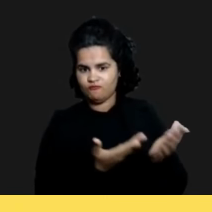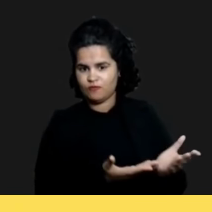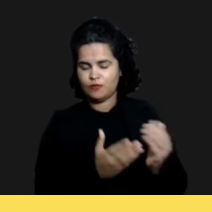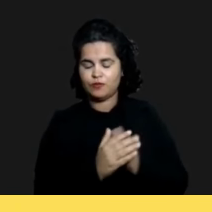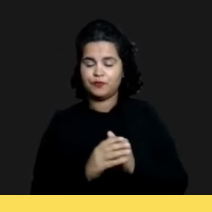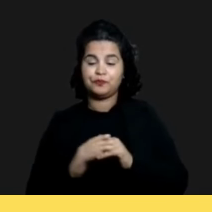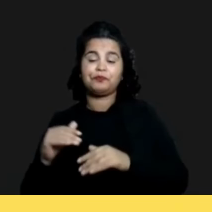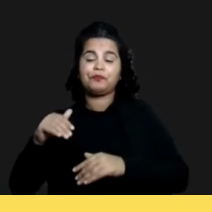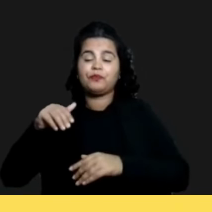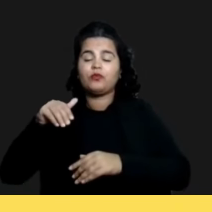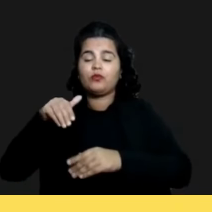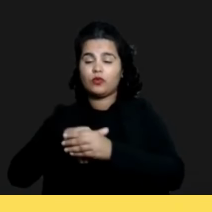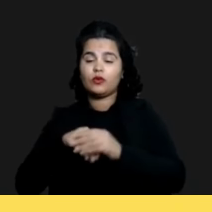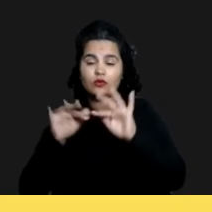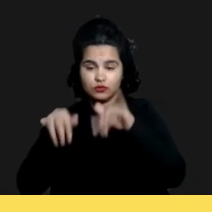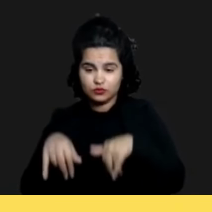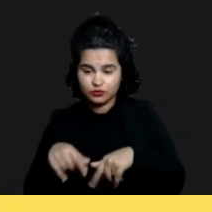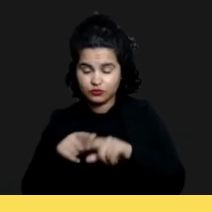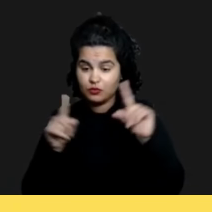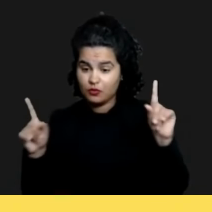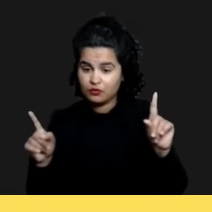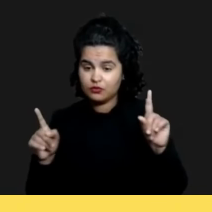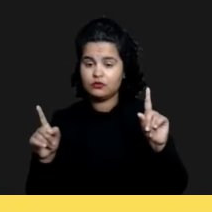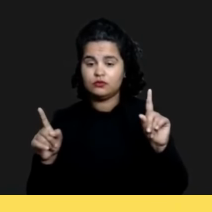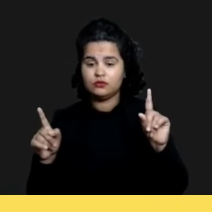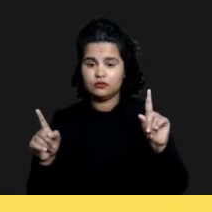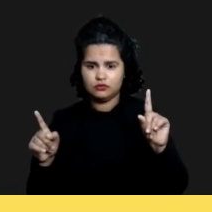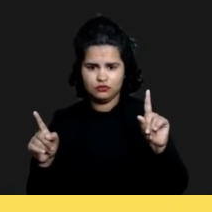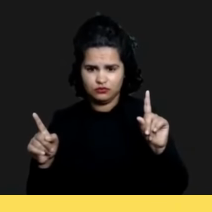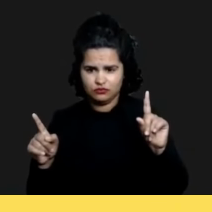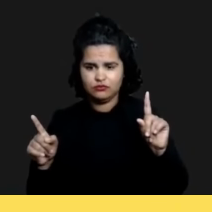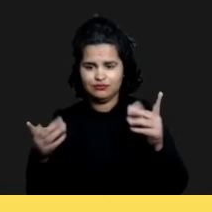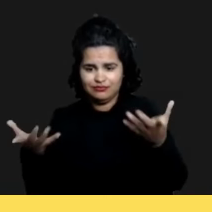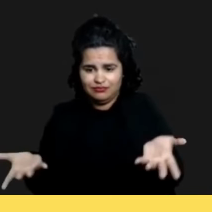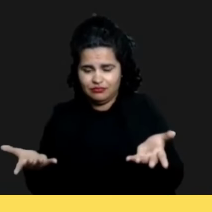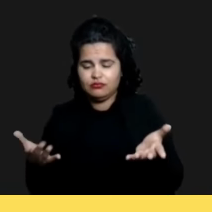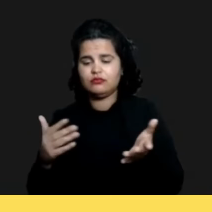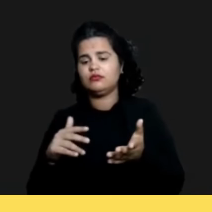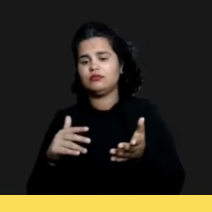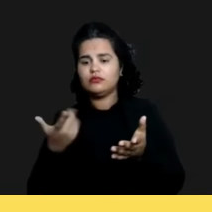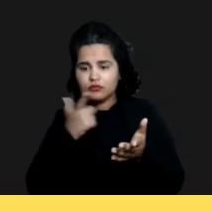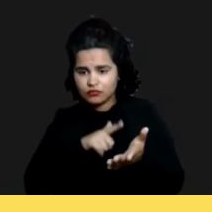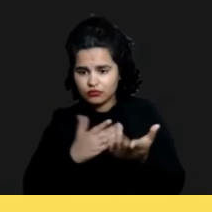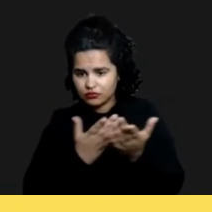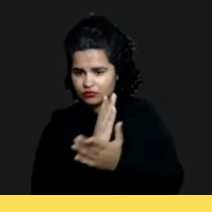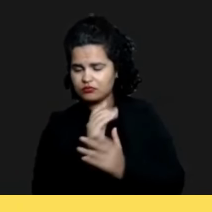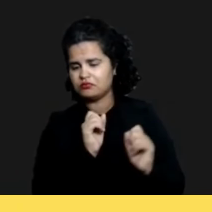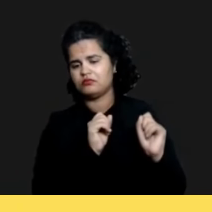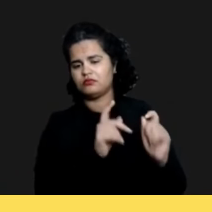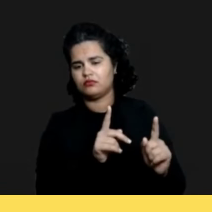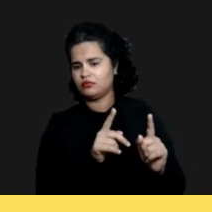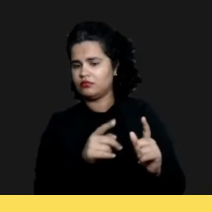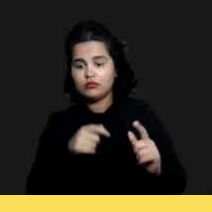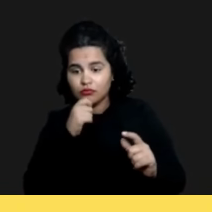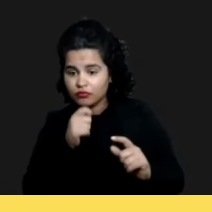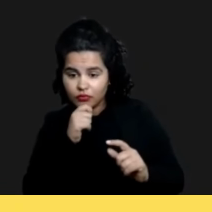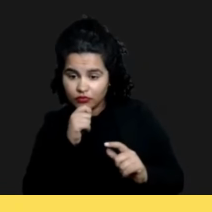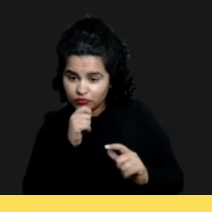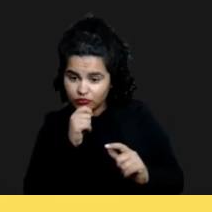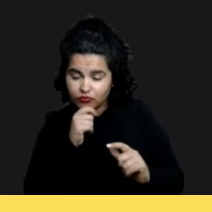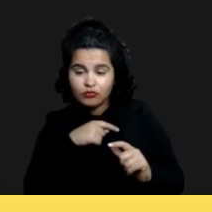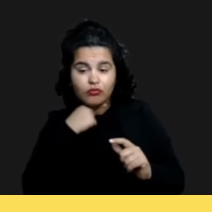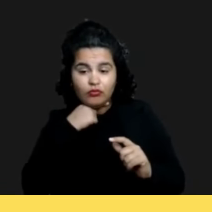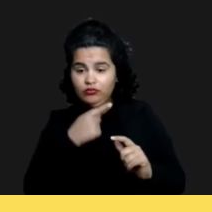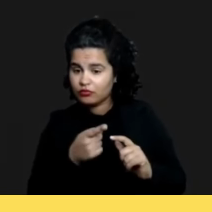findaram, ou seja, quem foi eleito foi, e quem não foi, que aguarde o